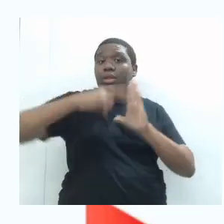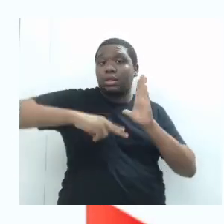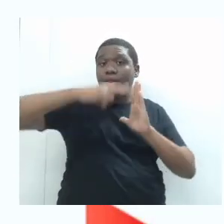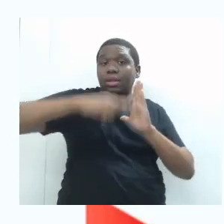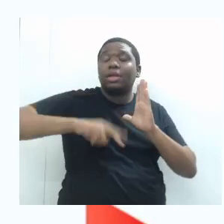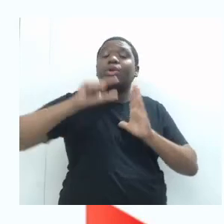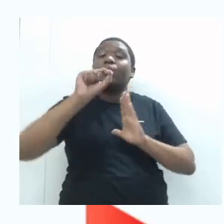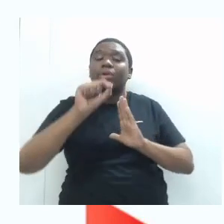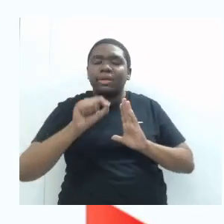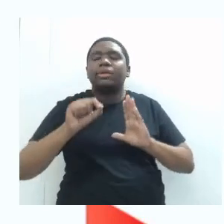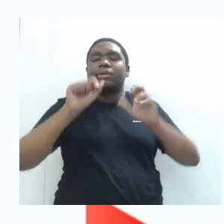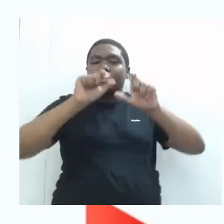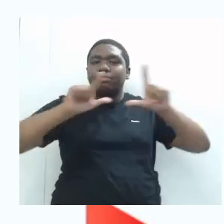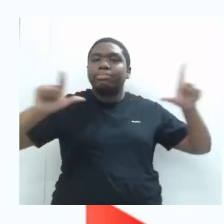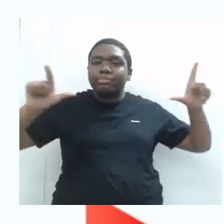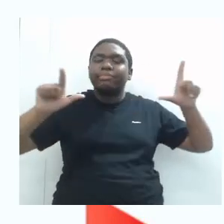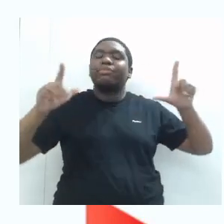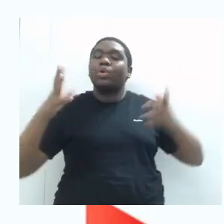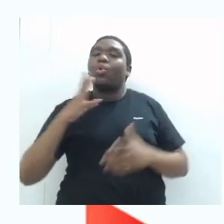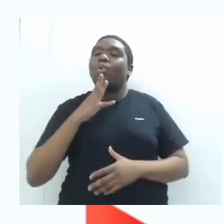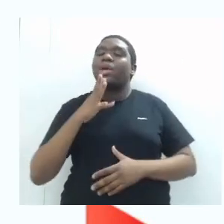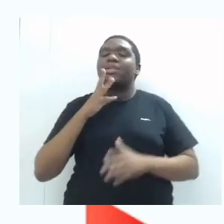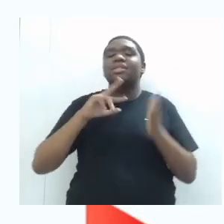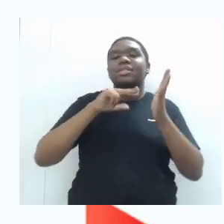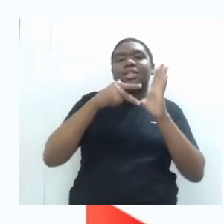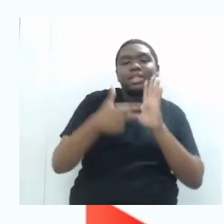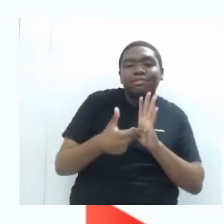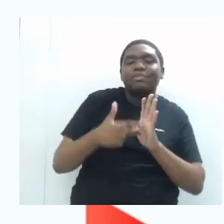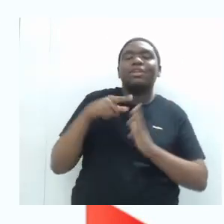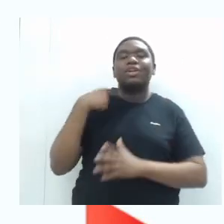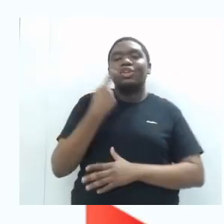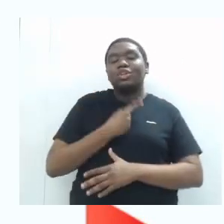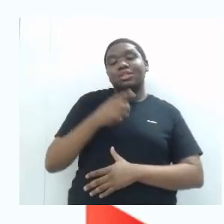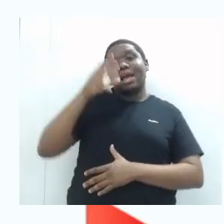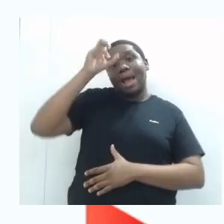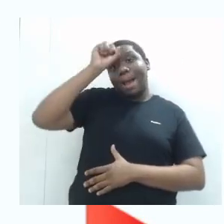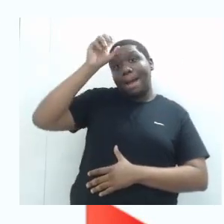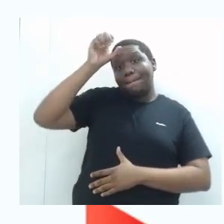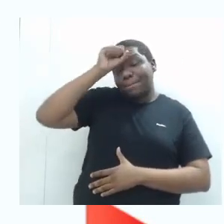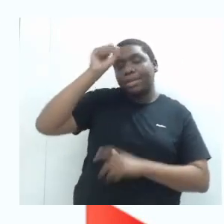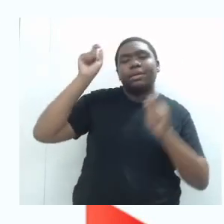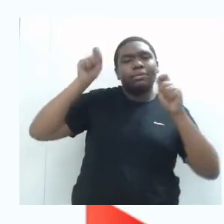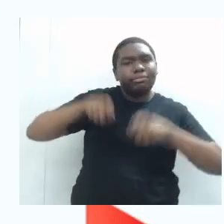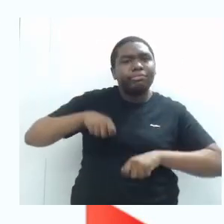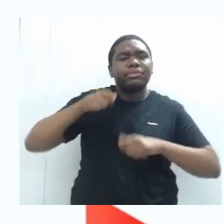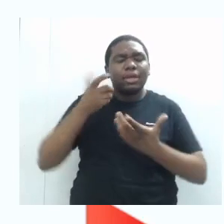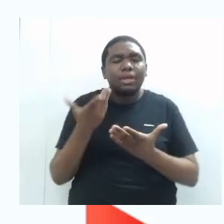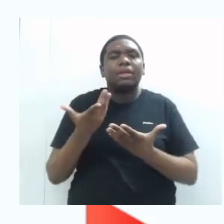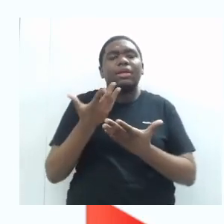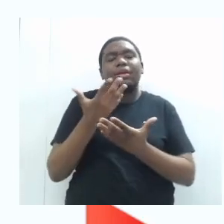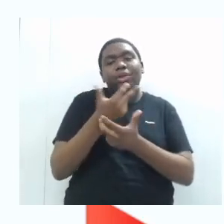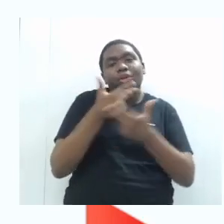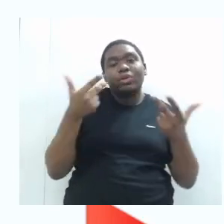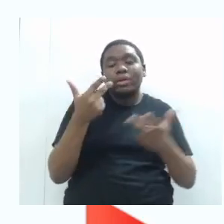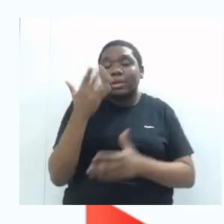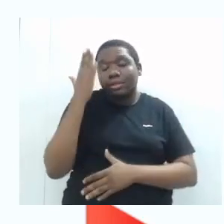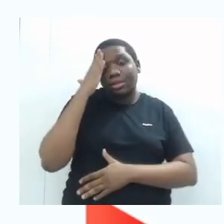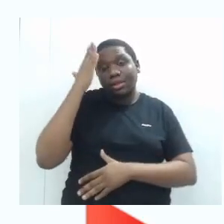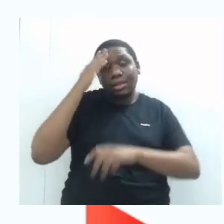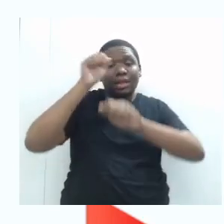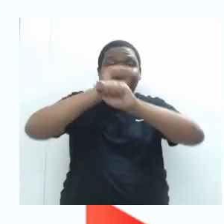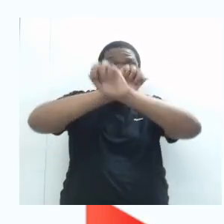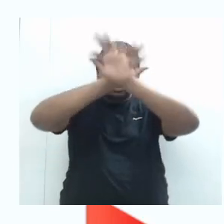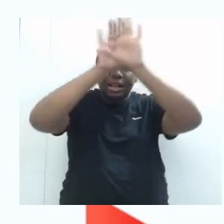conhecer é o ato de apreender, de ser capaz de abstrair leis do entendimento e